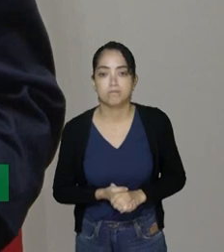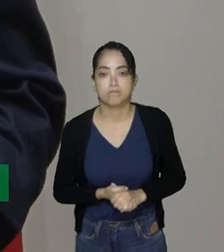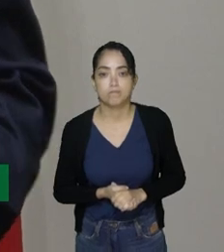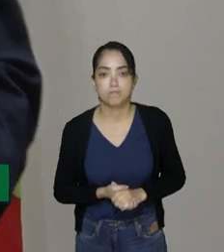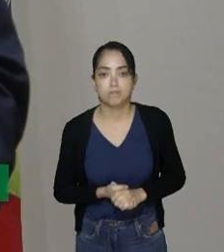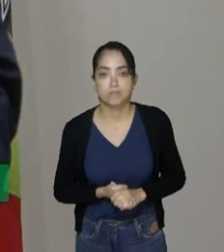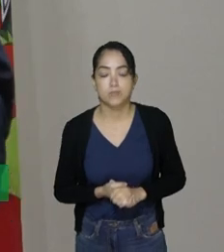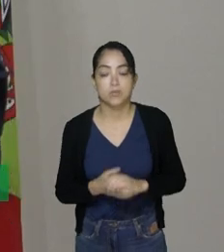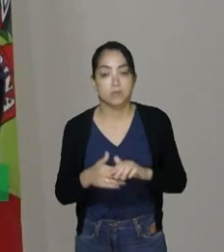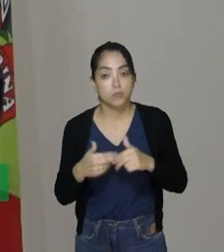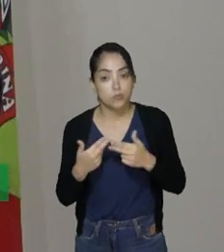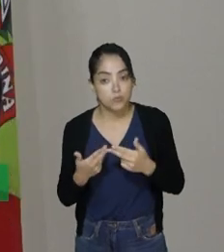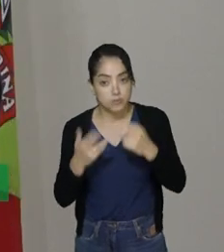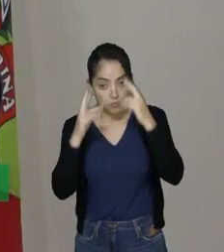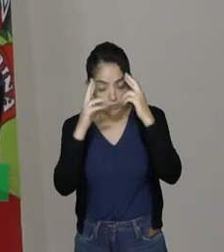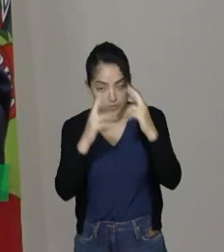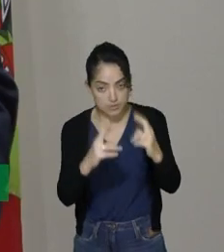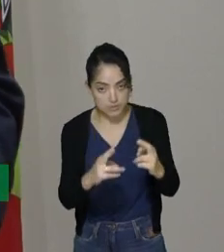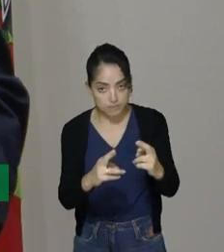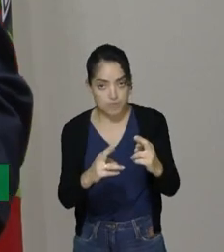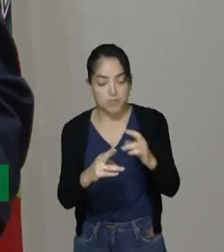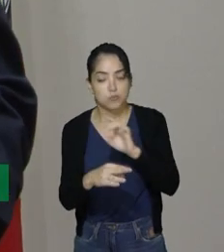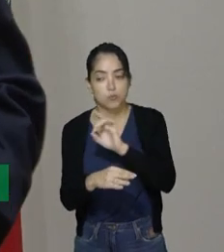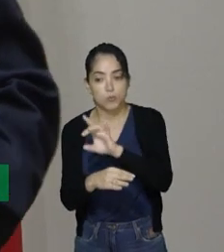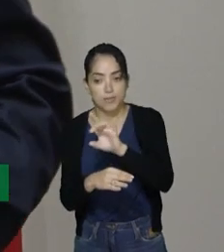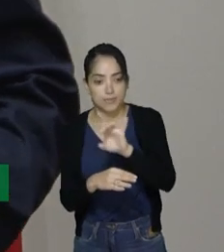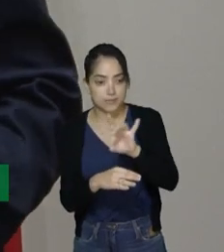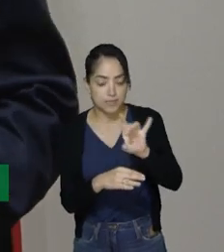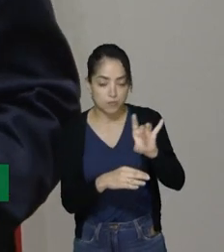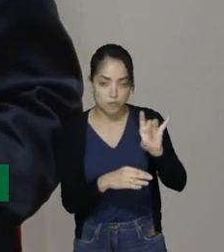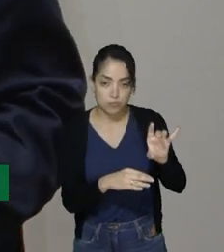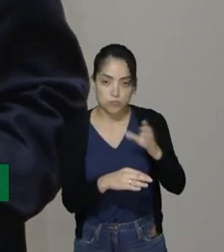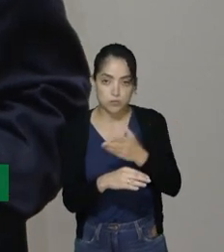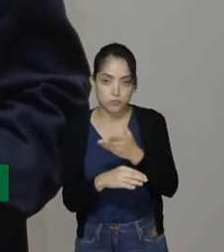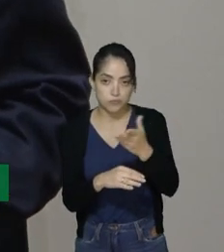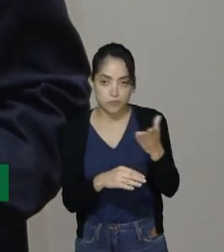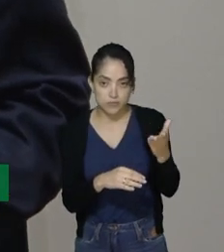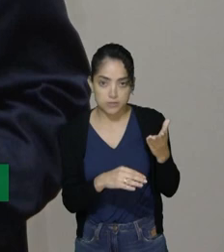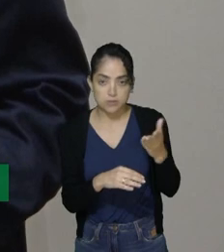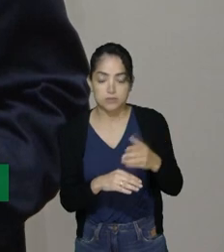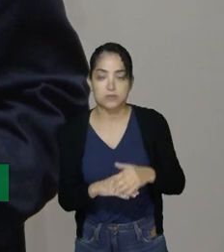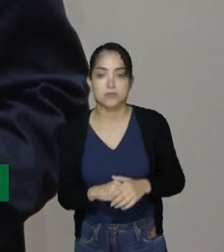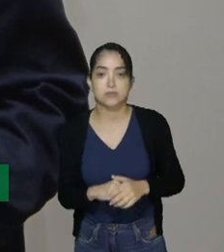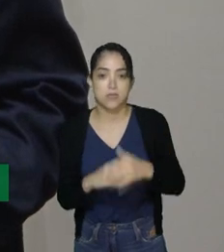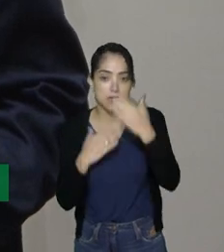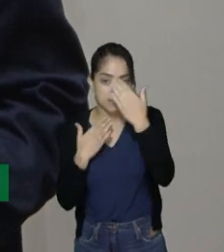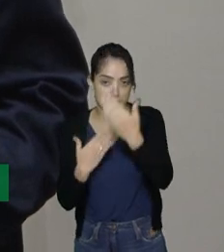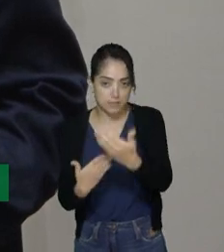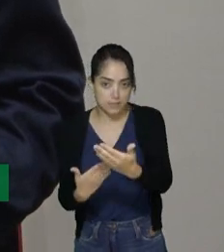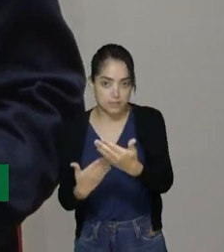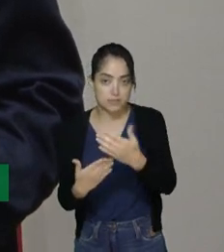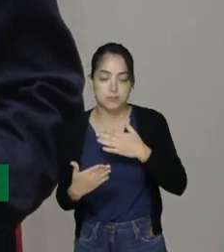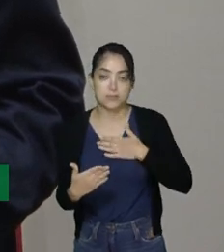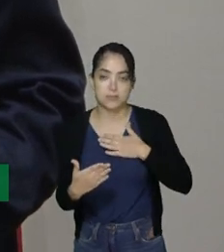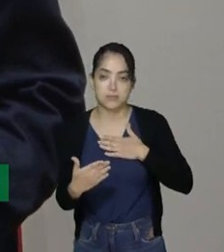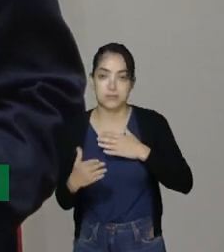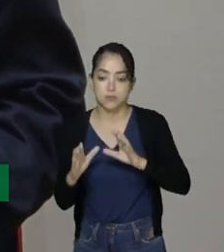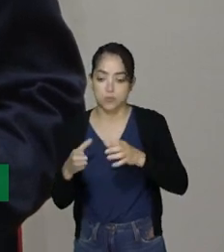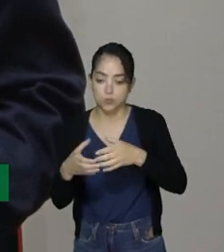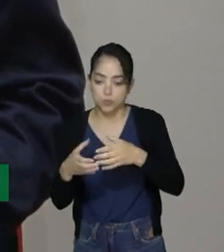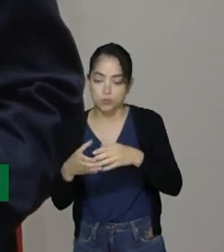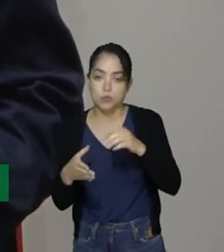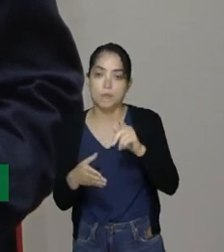Por isso, o meu respeito a cada uma, a cada um de vocês. Agradecer muito a minha bancada do PSD,